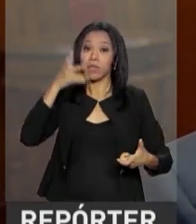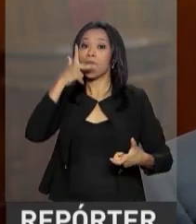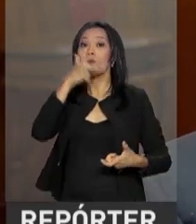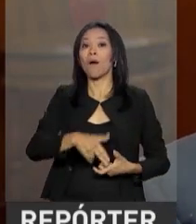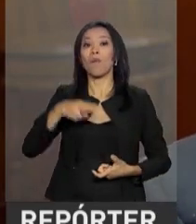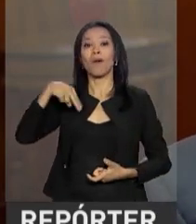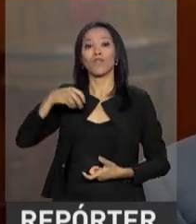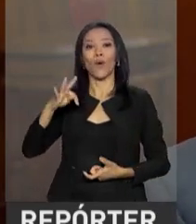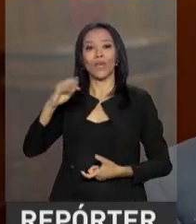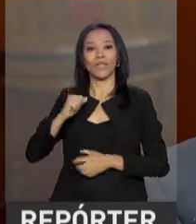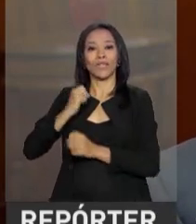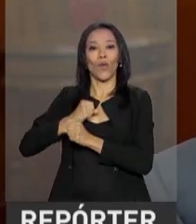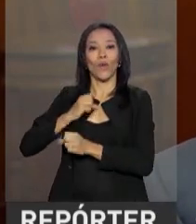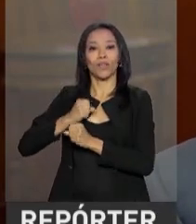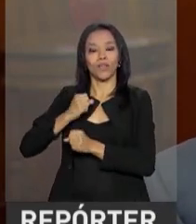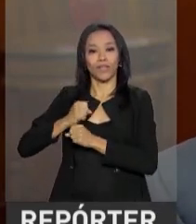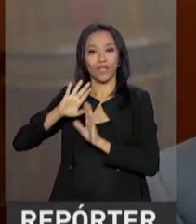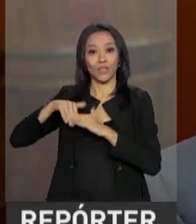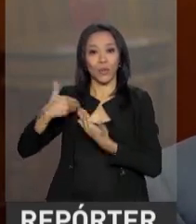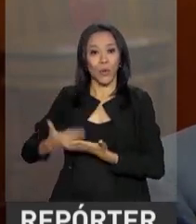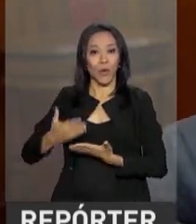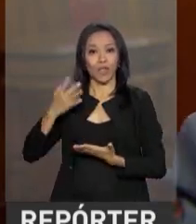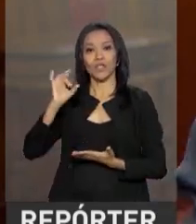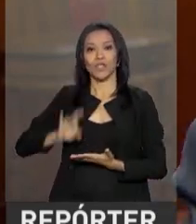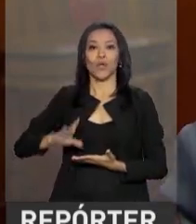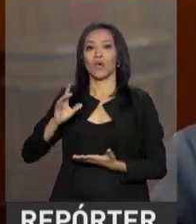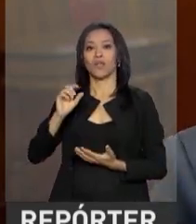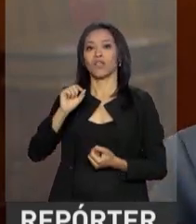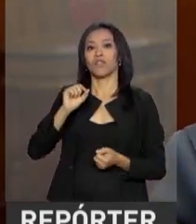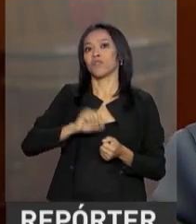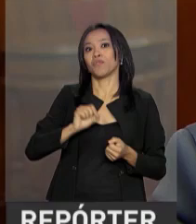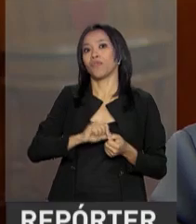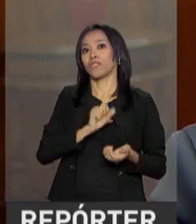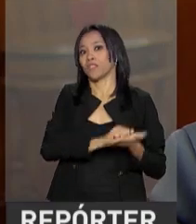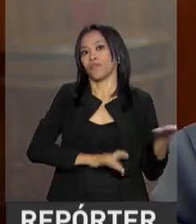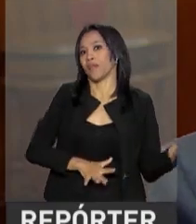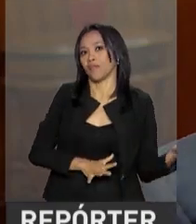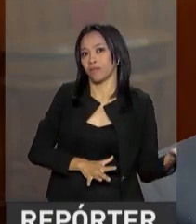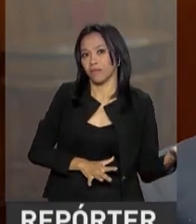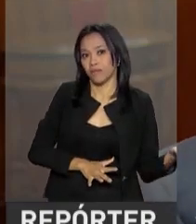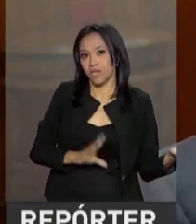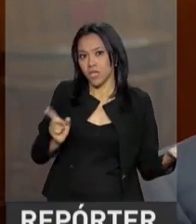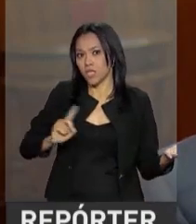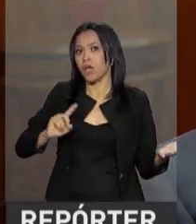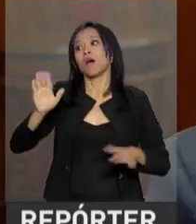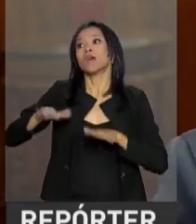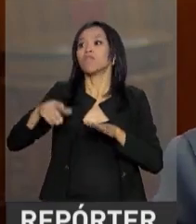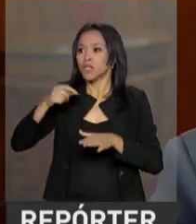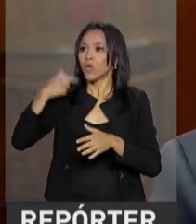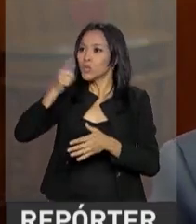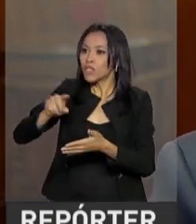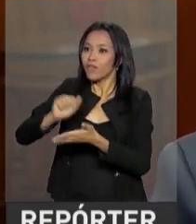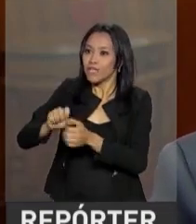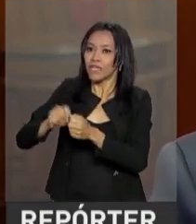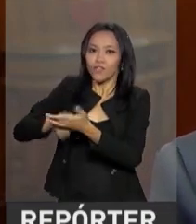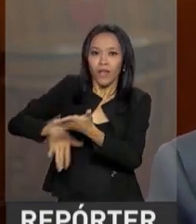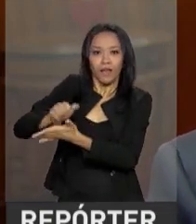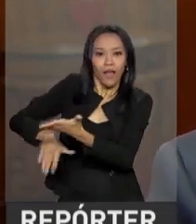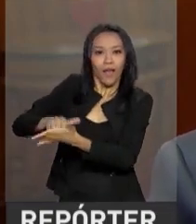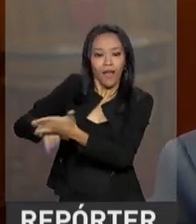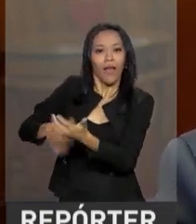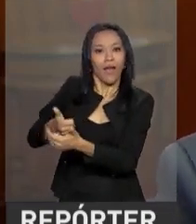escola o cidadão só pelas vezes que você deixou de fazer a lição de casa e não pelas vezes que você fez a lição de casa de